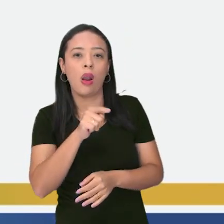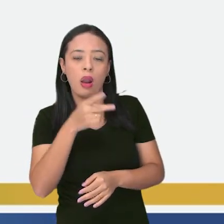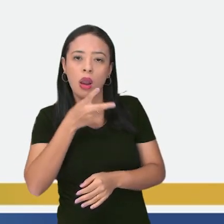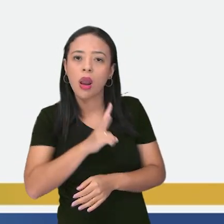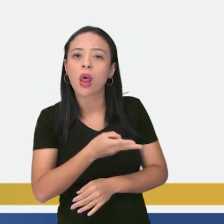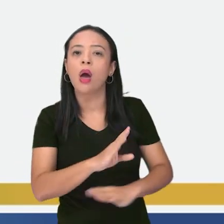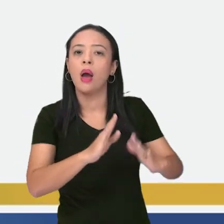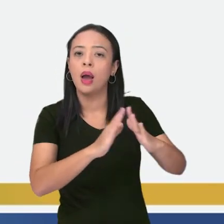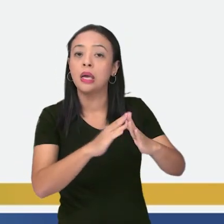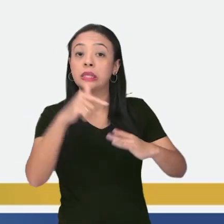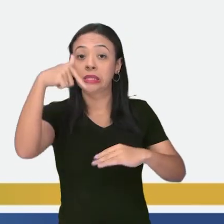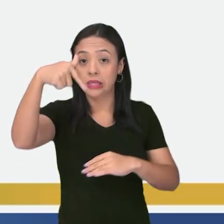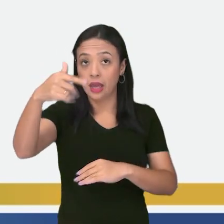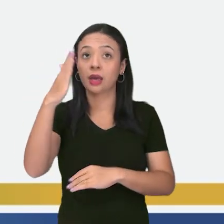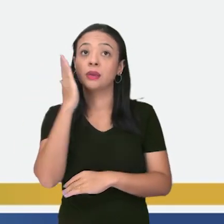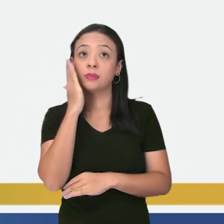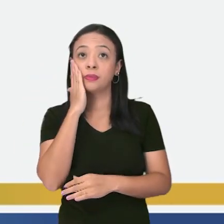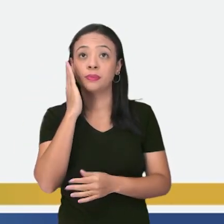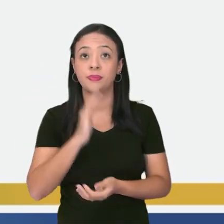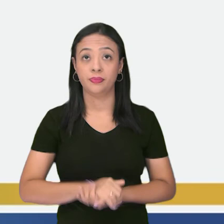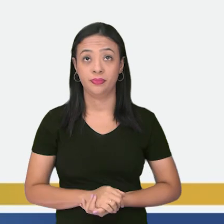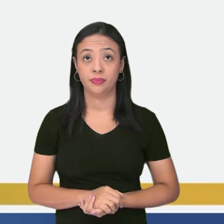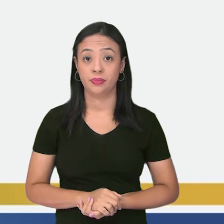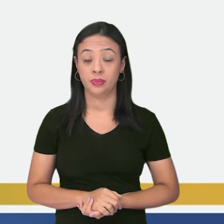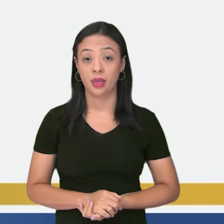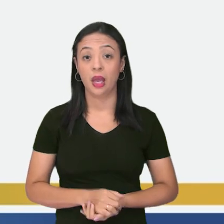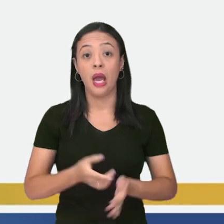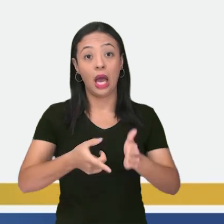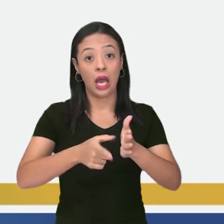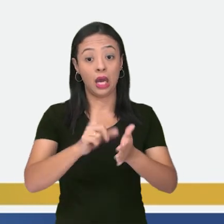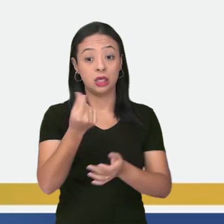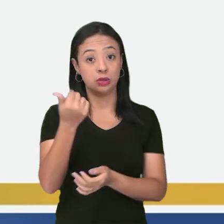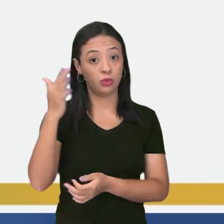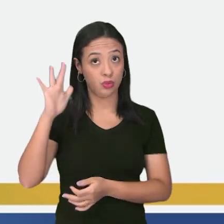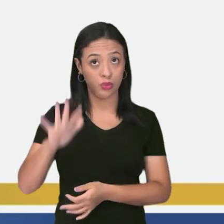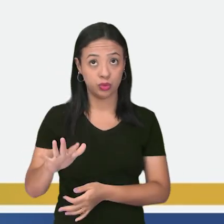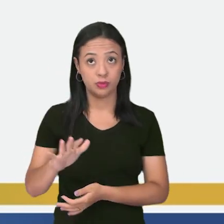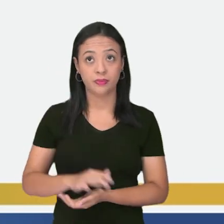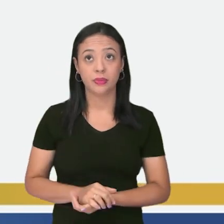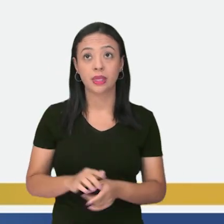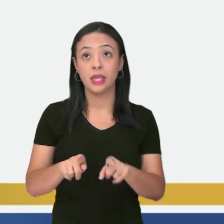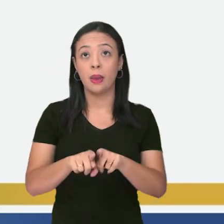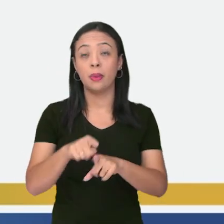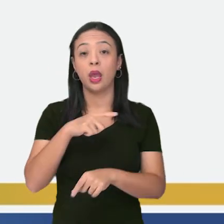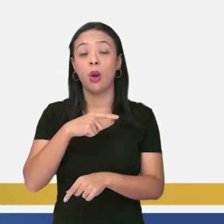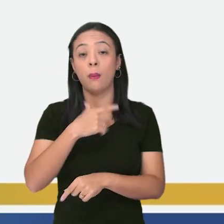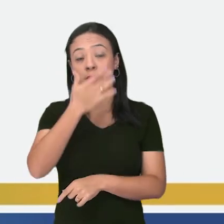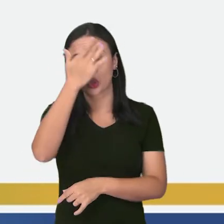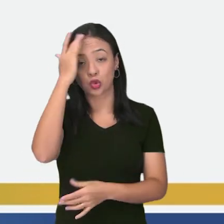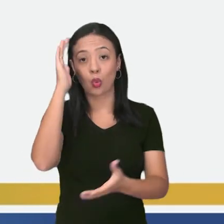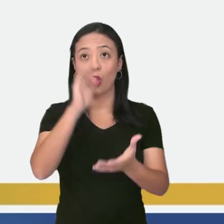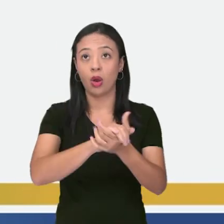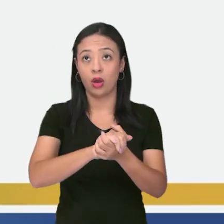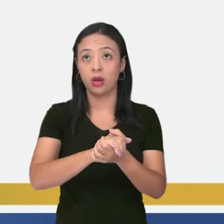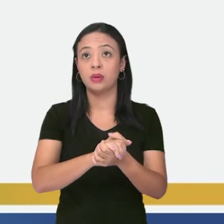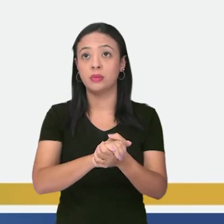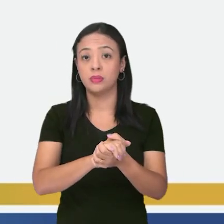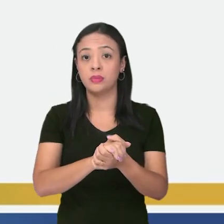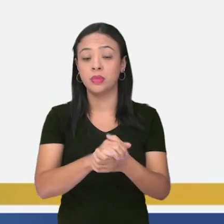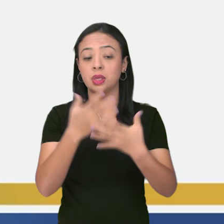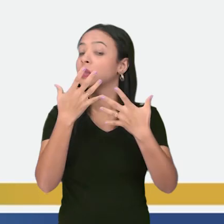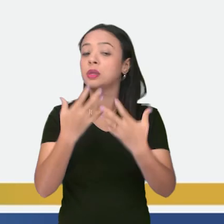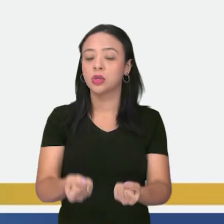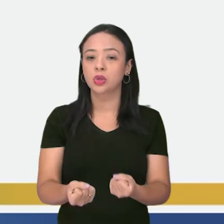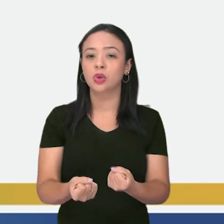dias, fora da promoção, um casal que adquire o pacote promocional por 8